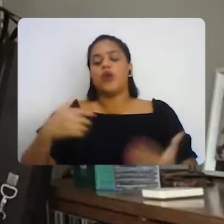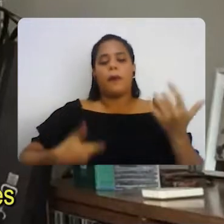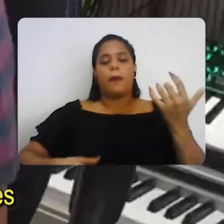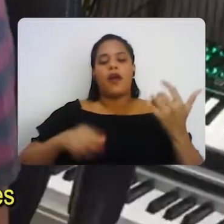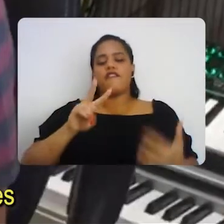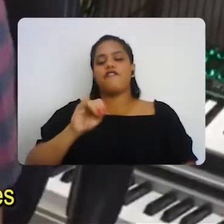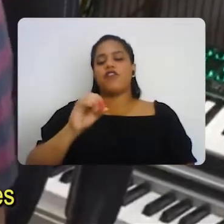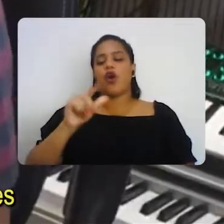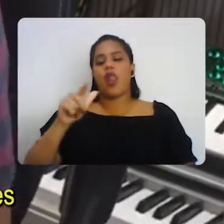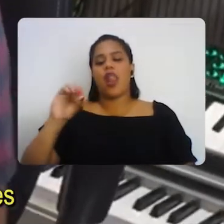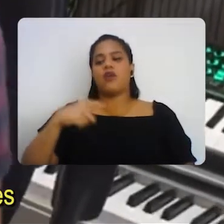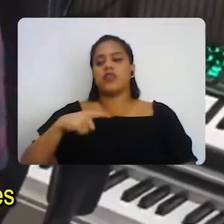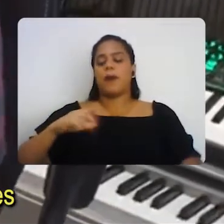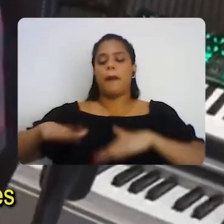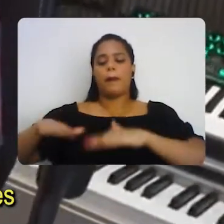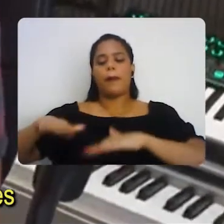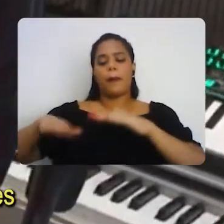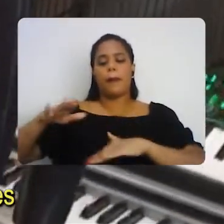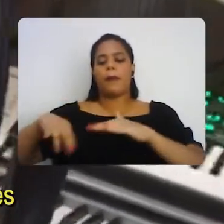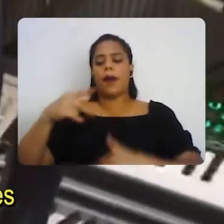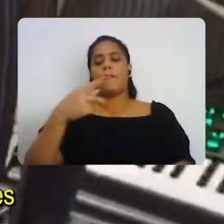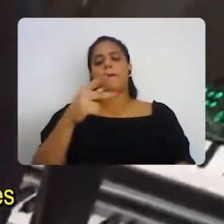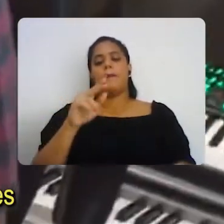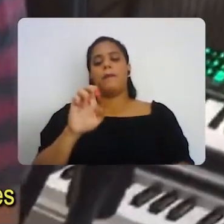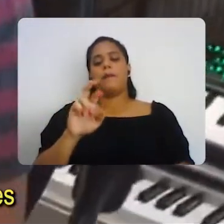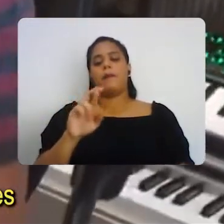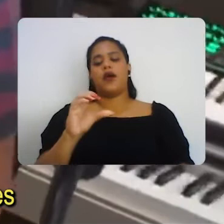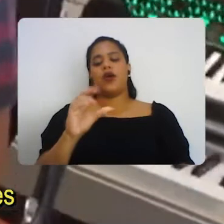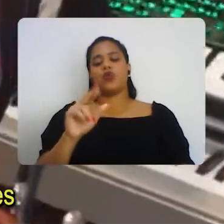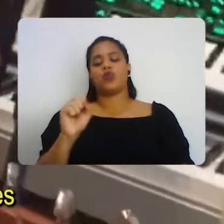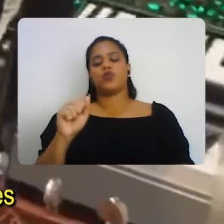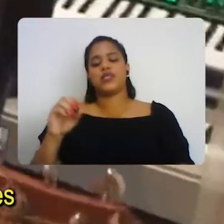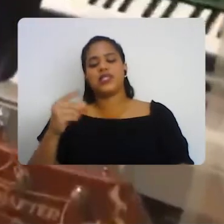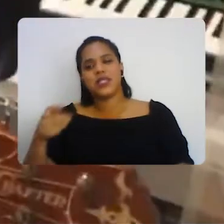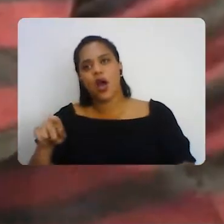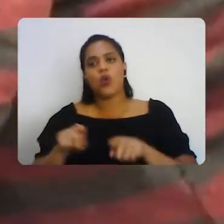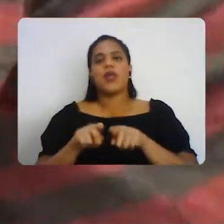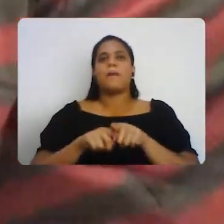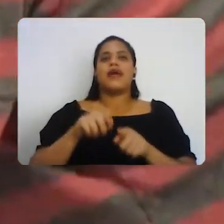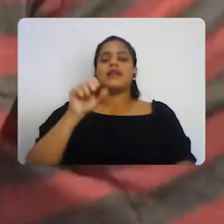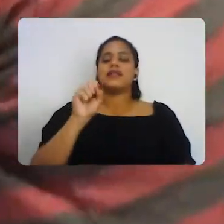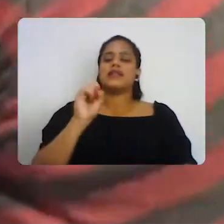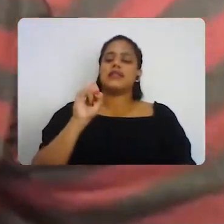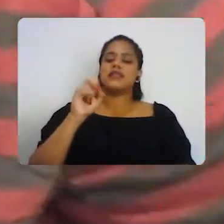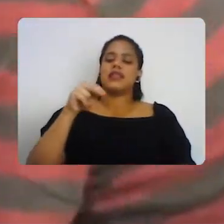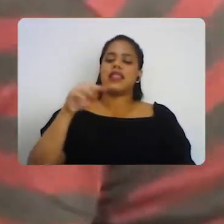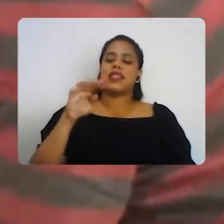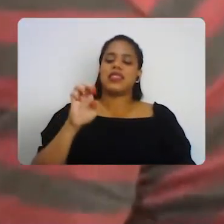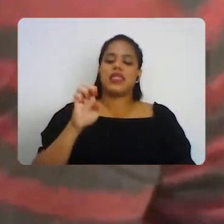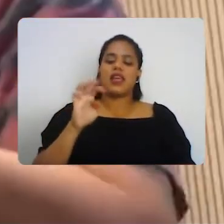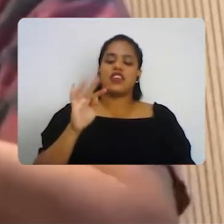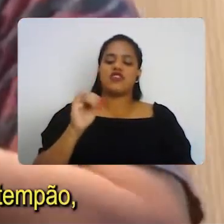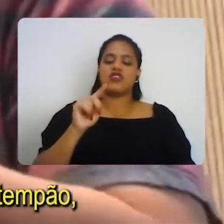aço, usei esses módulos de percussão aqui que tem uma série de timbres e os sintetizadores também, violão,